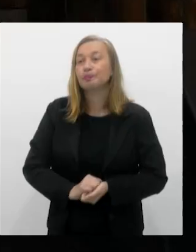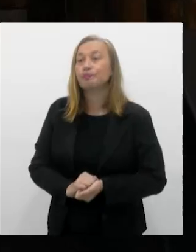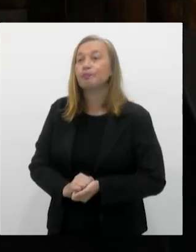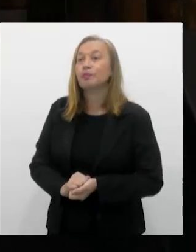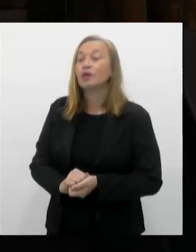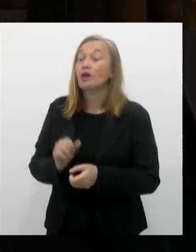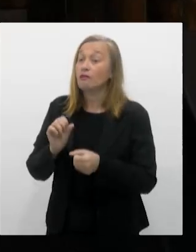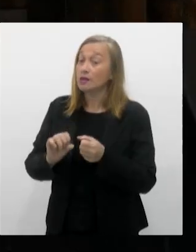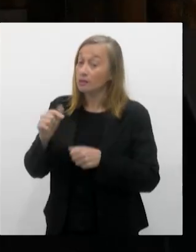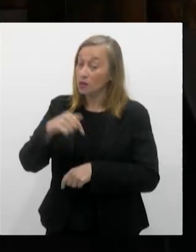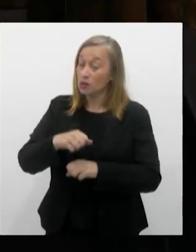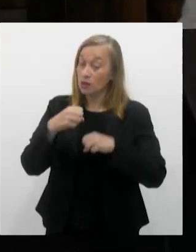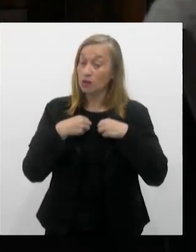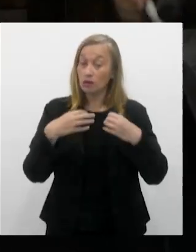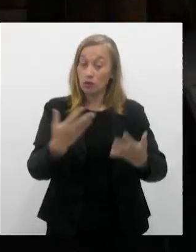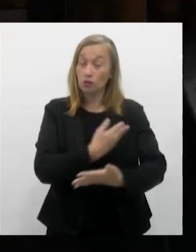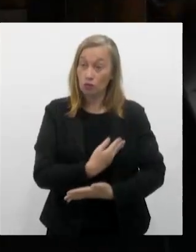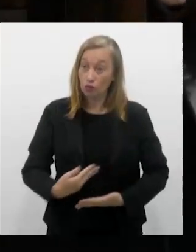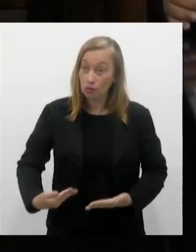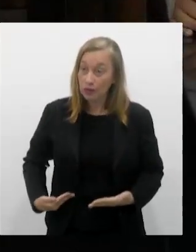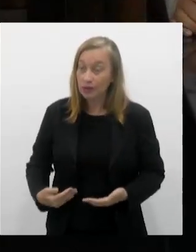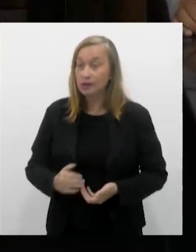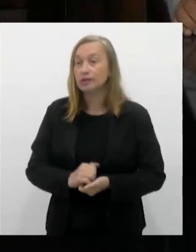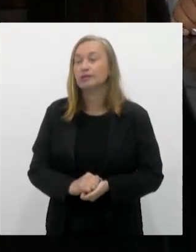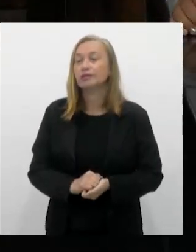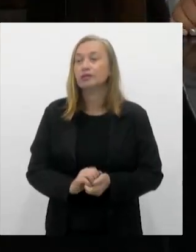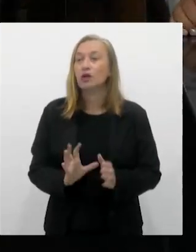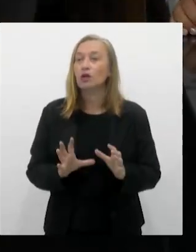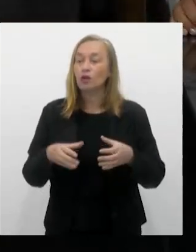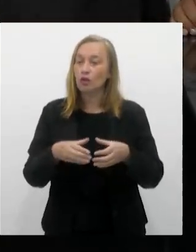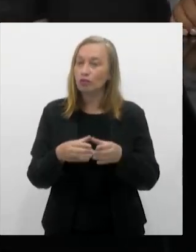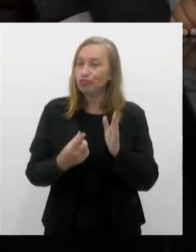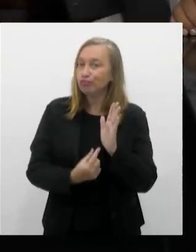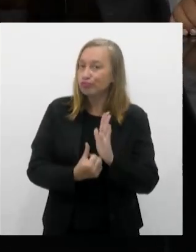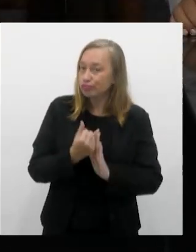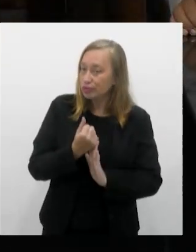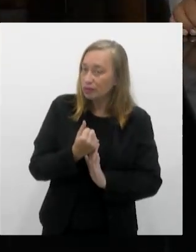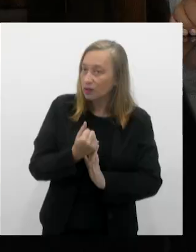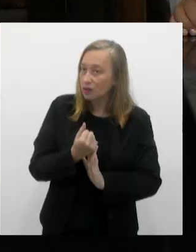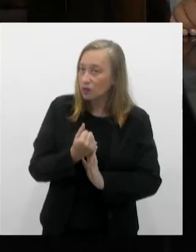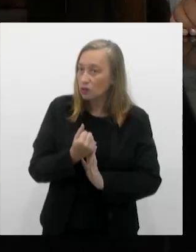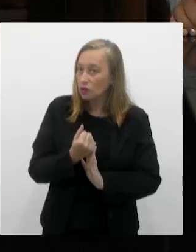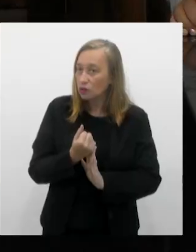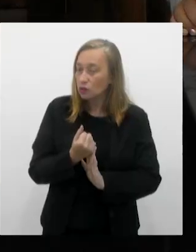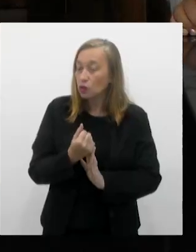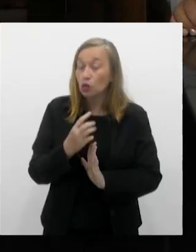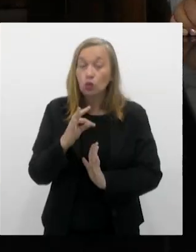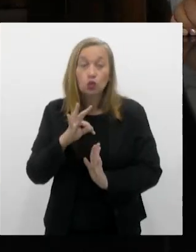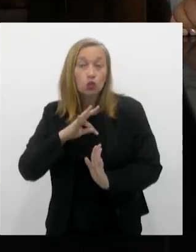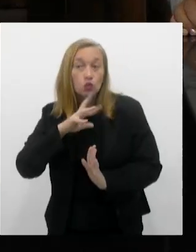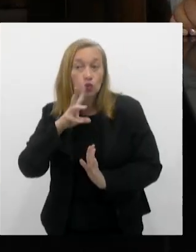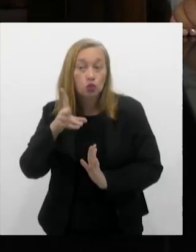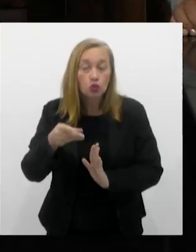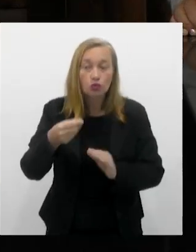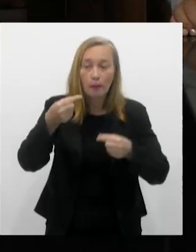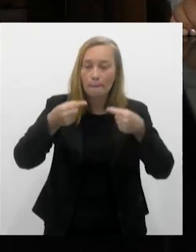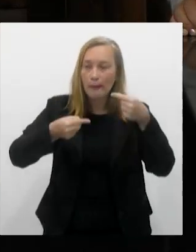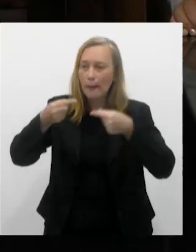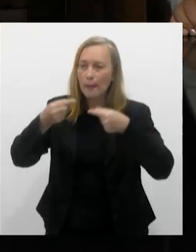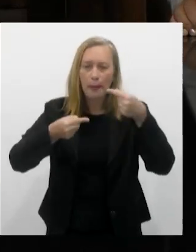Fizemos aqui audiência pública na Comissão de Orçamento, quando isso tudo foi